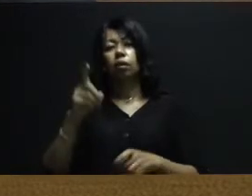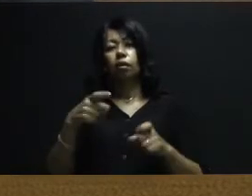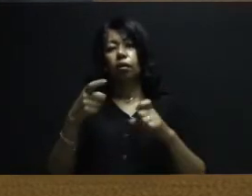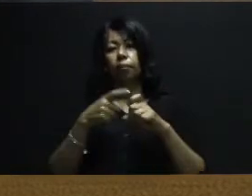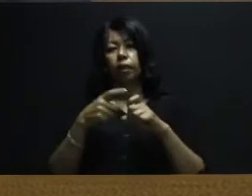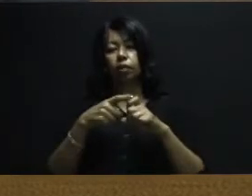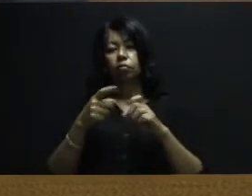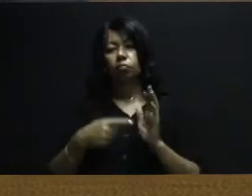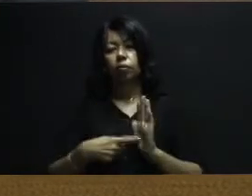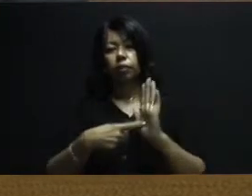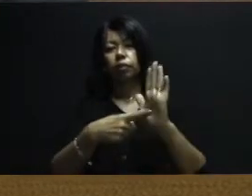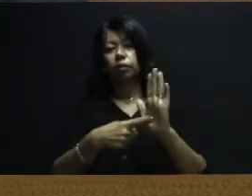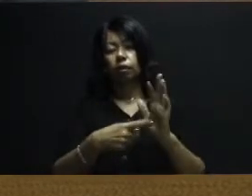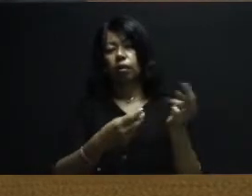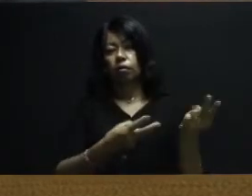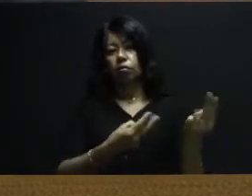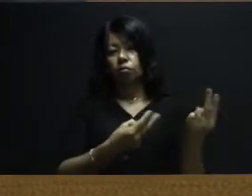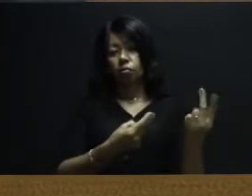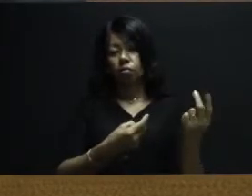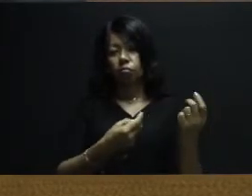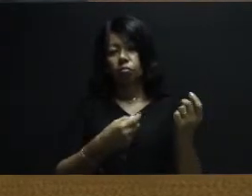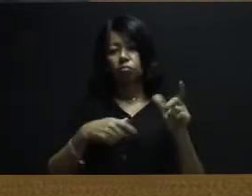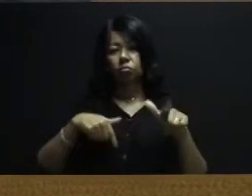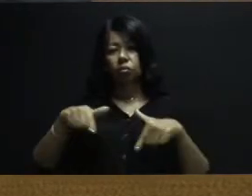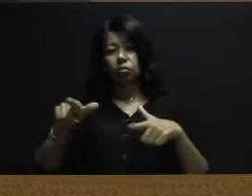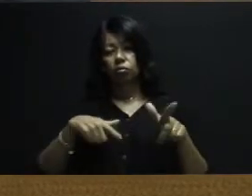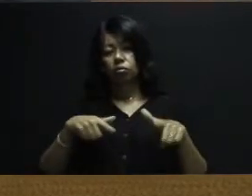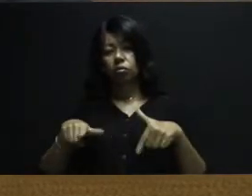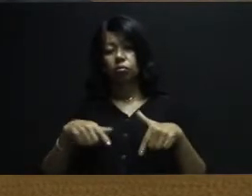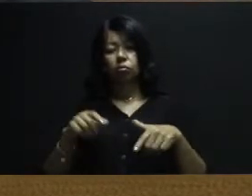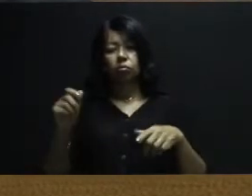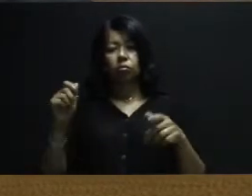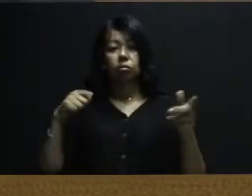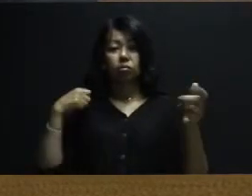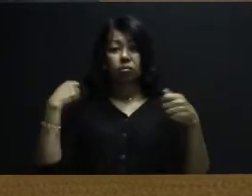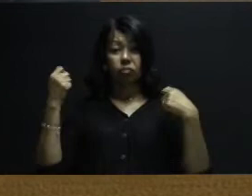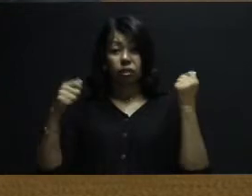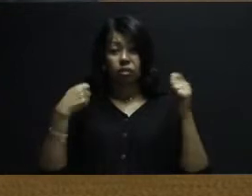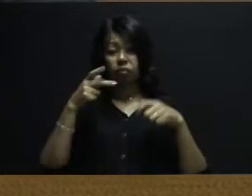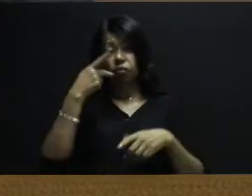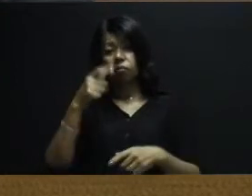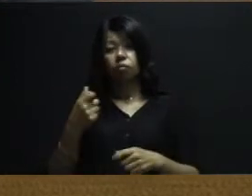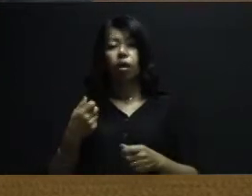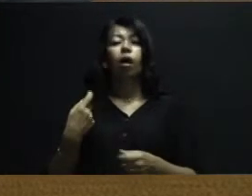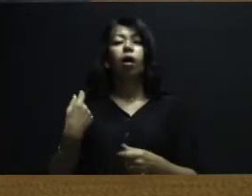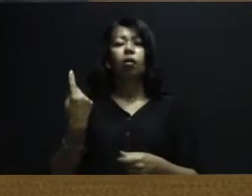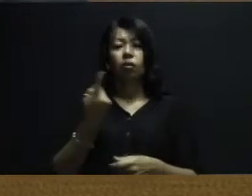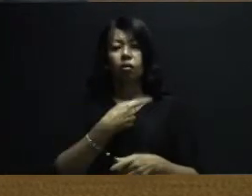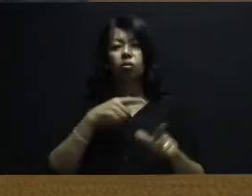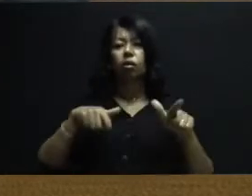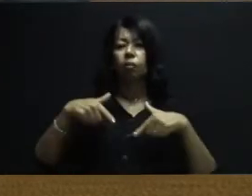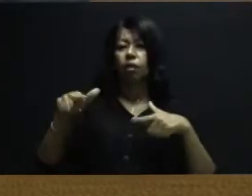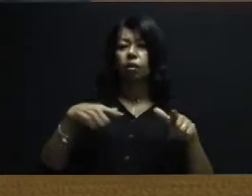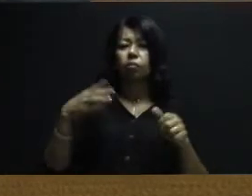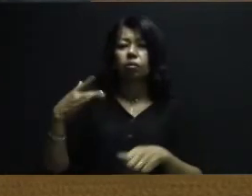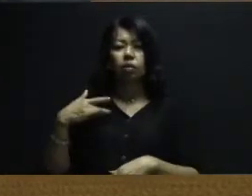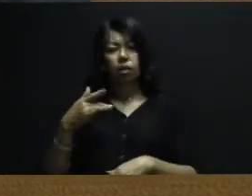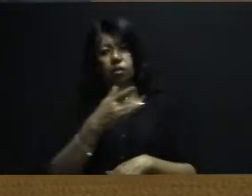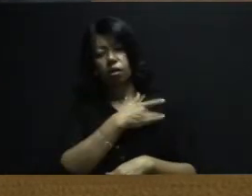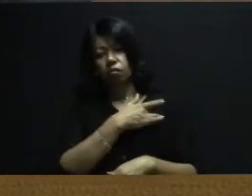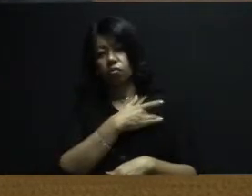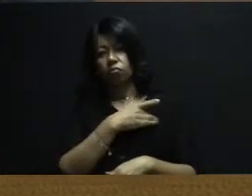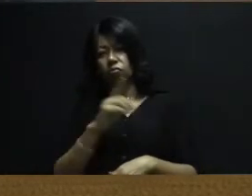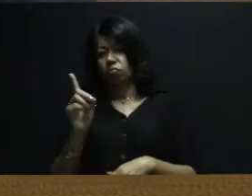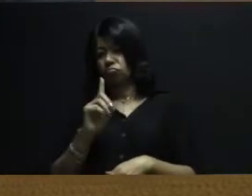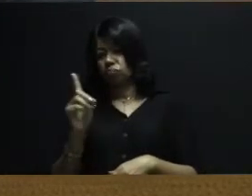me apresentaram como profissional de educação física, ele falou, nós somos da área da saúde. Eu falei, negativo, da área da saúde sou